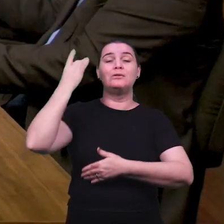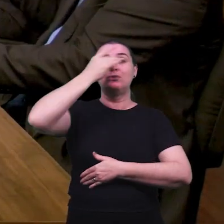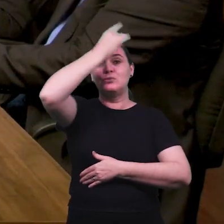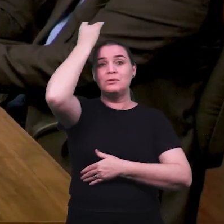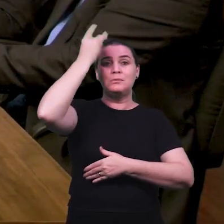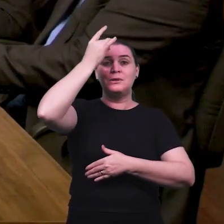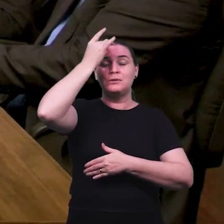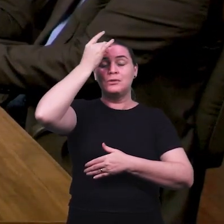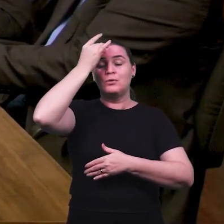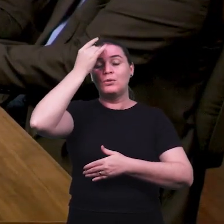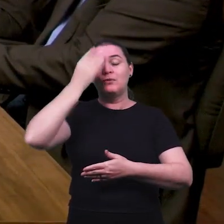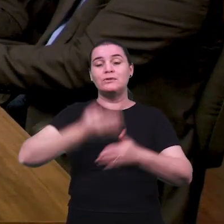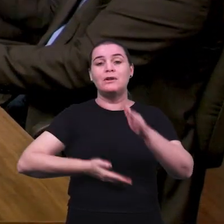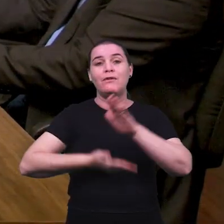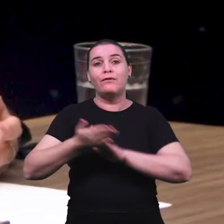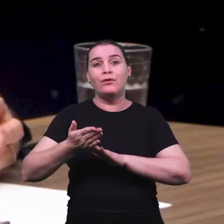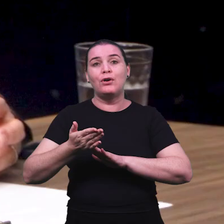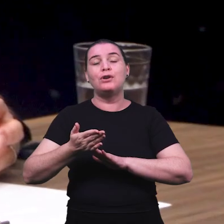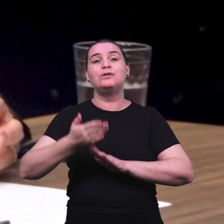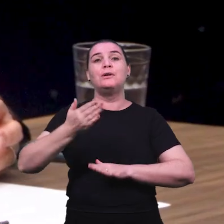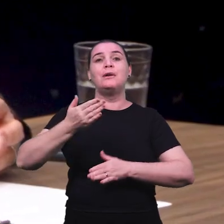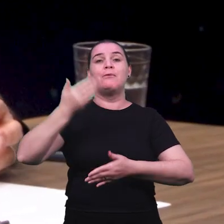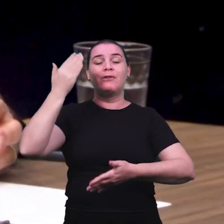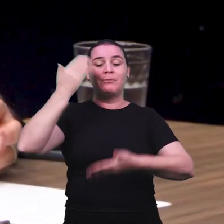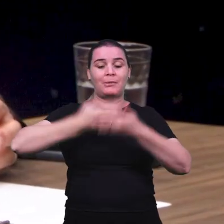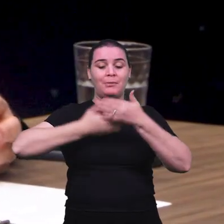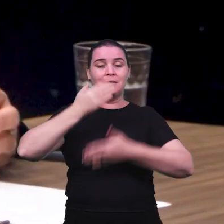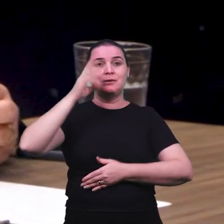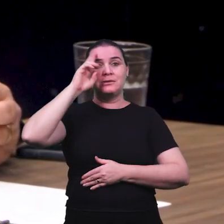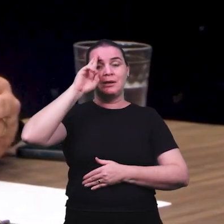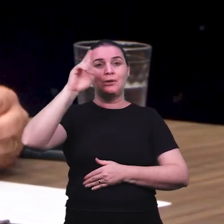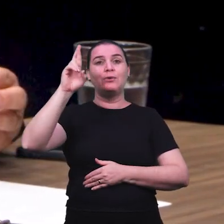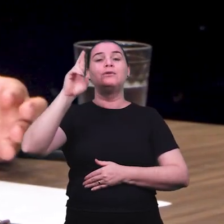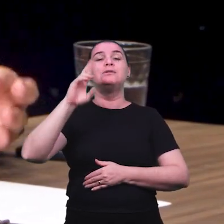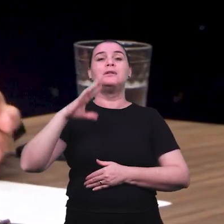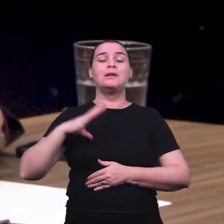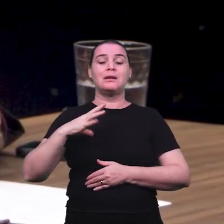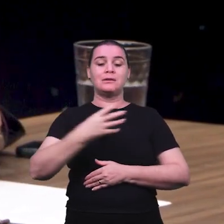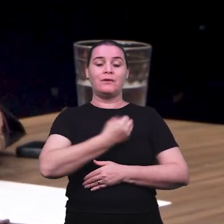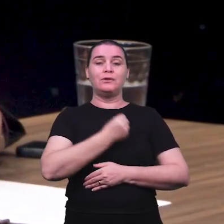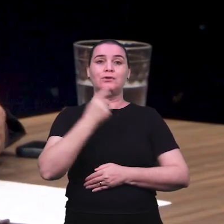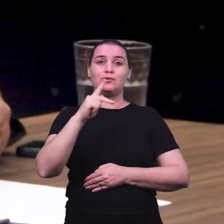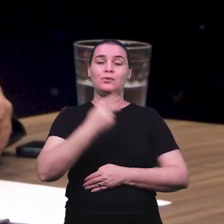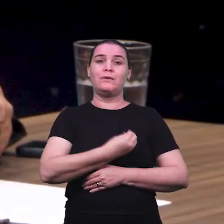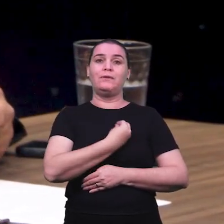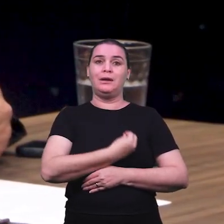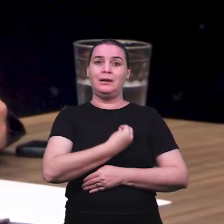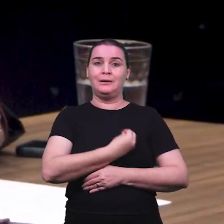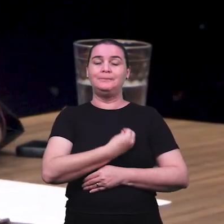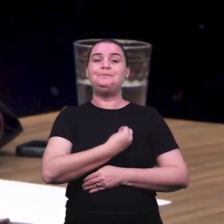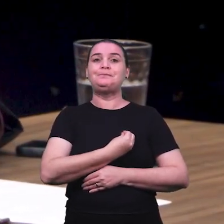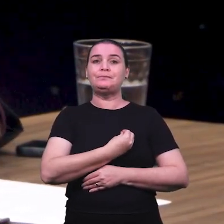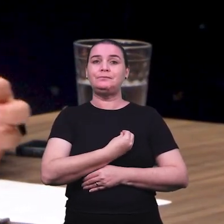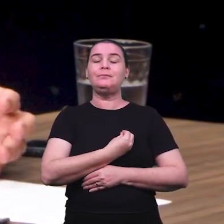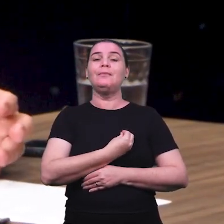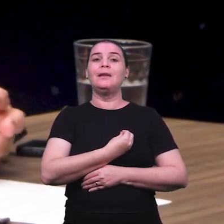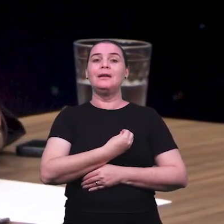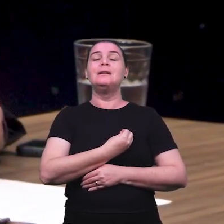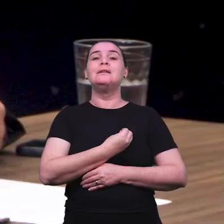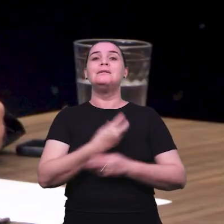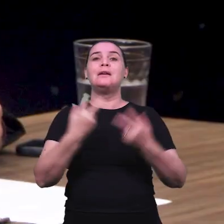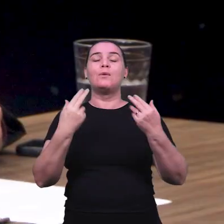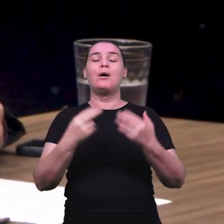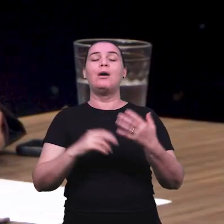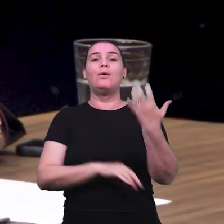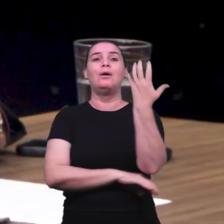foge dessa entropia e vem para a presença do Senhor, você está salvando a sua vida, né? Muito bom. E aí, serei como a tamareira no